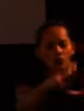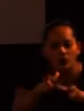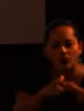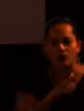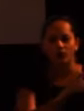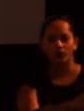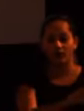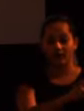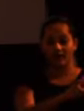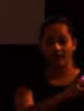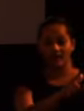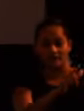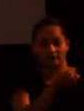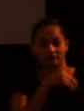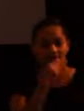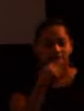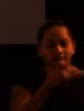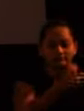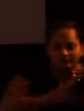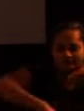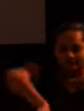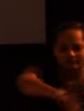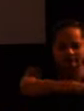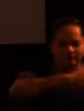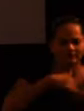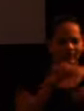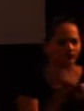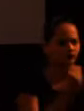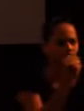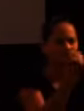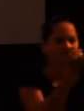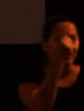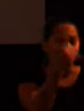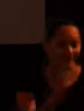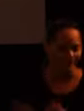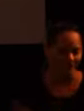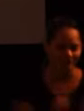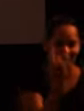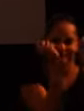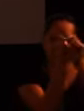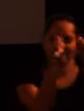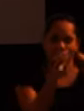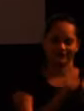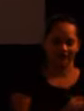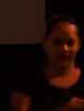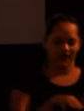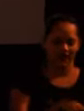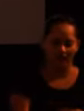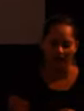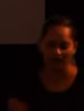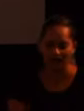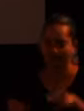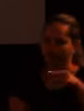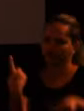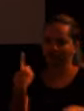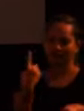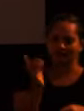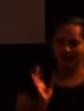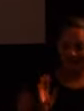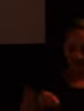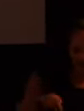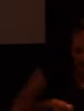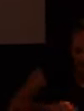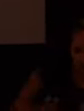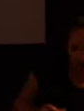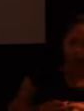se localizar ali, não vão poder fazer a quantidade de garagem que bem entenderem. Quer dizer, até podem, mas vai entrar para o